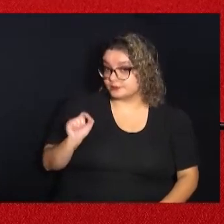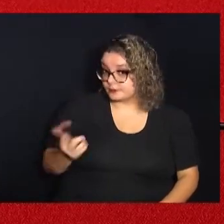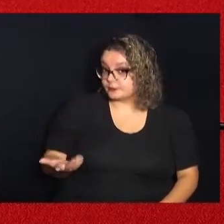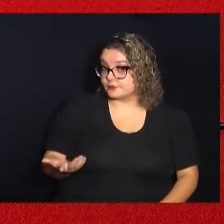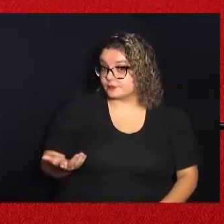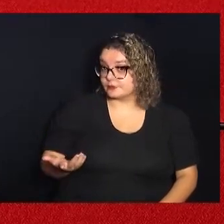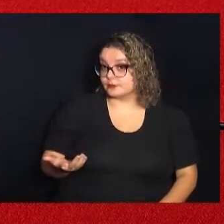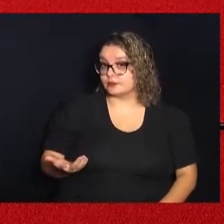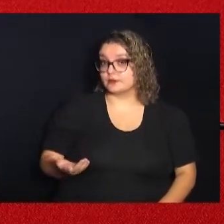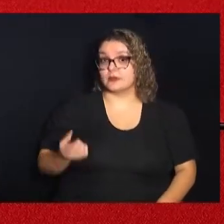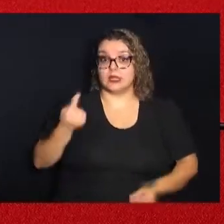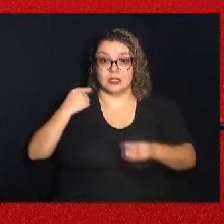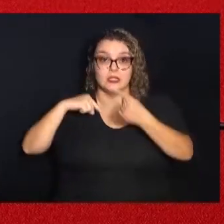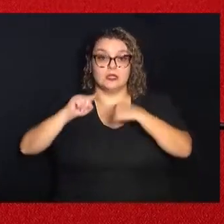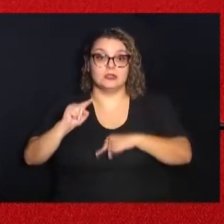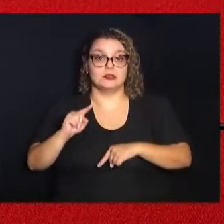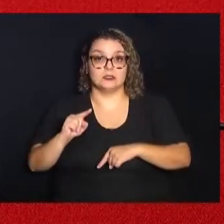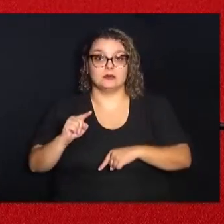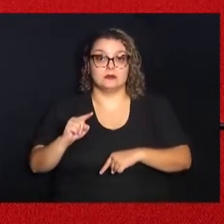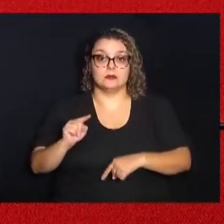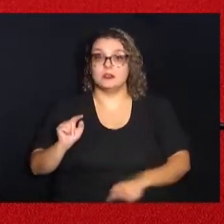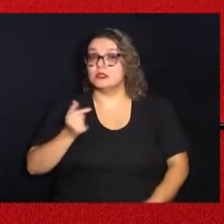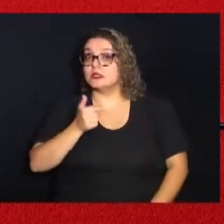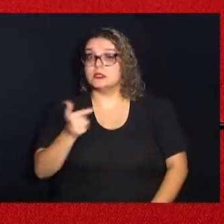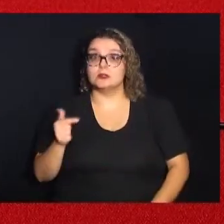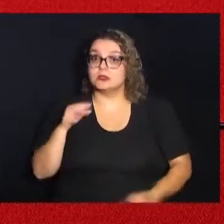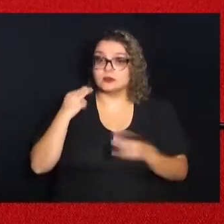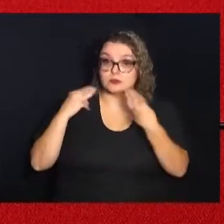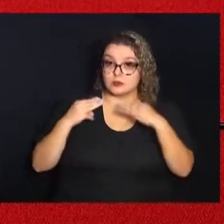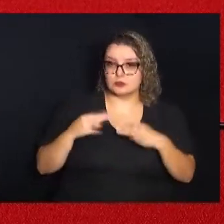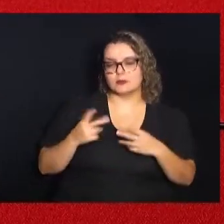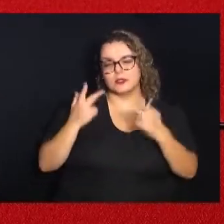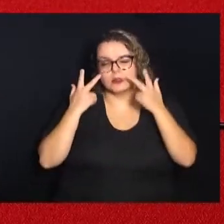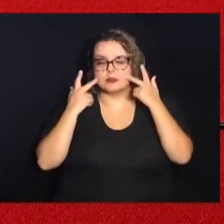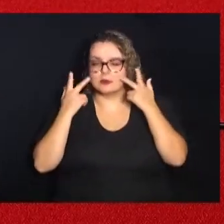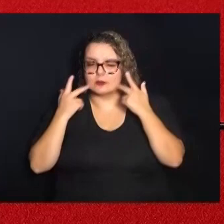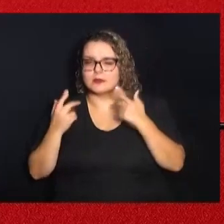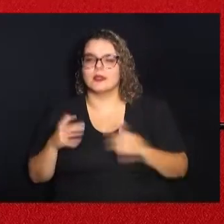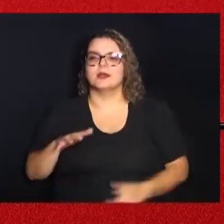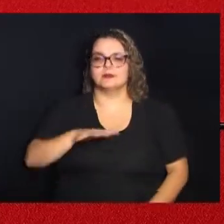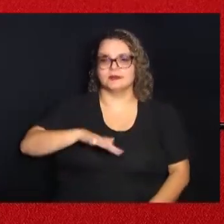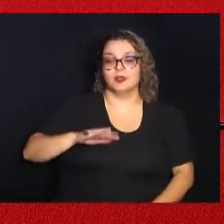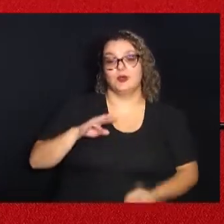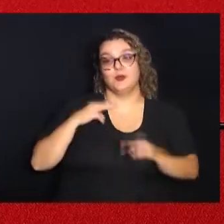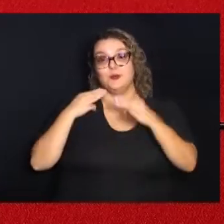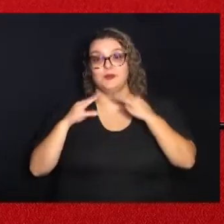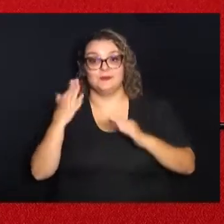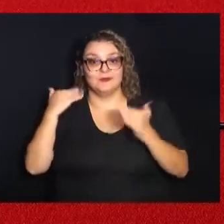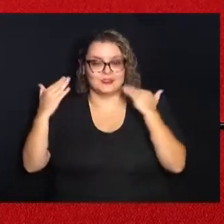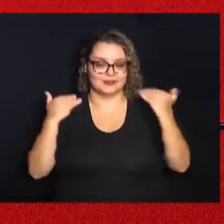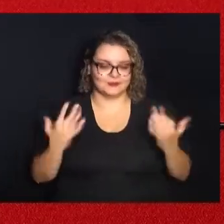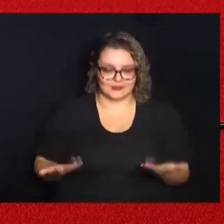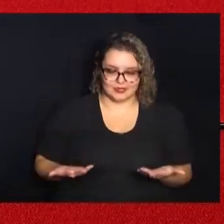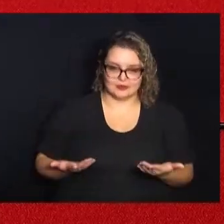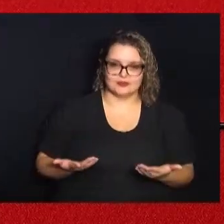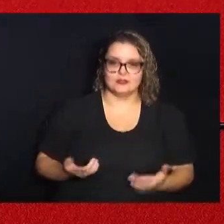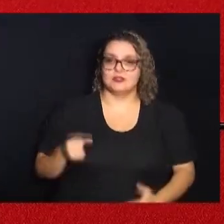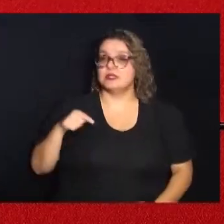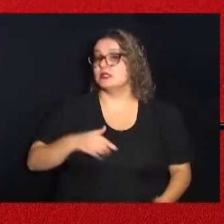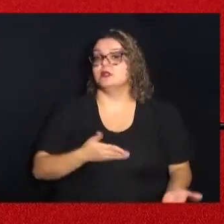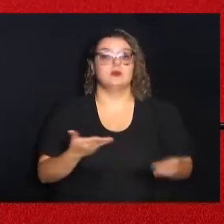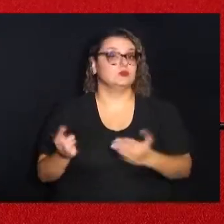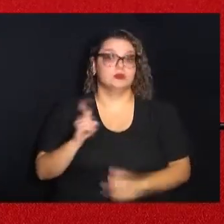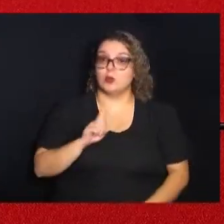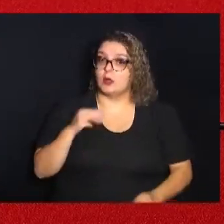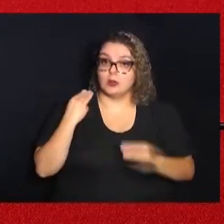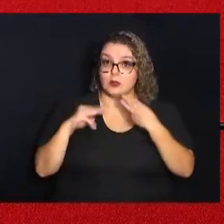que esse sucesso sem ter sido um musical, porque geralmente na Broadway os musicais é que fazem sucesso. E